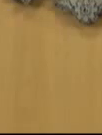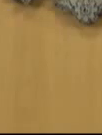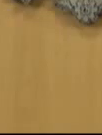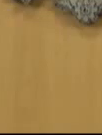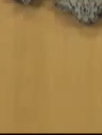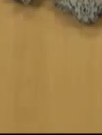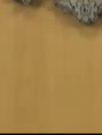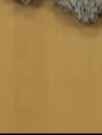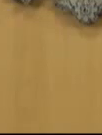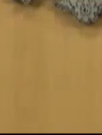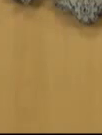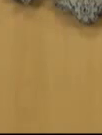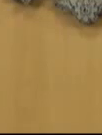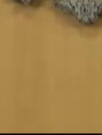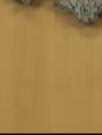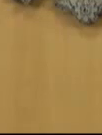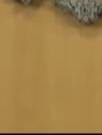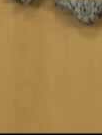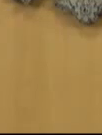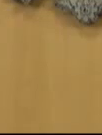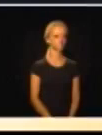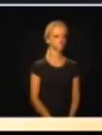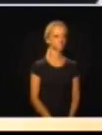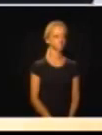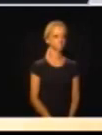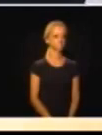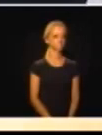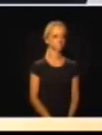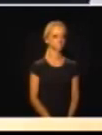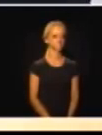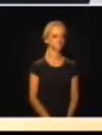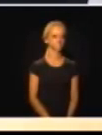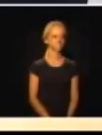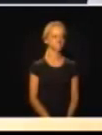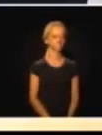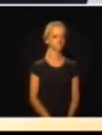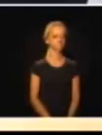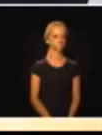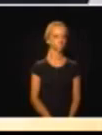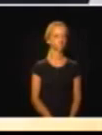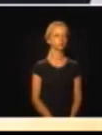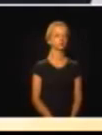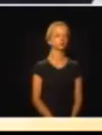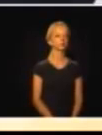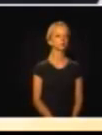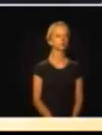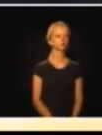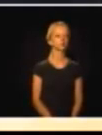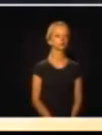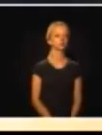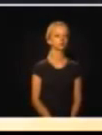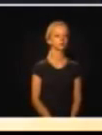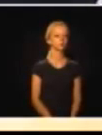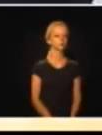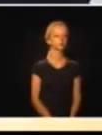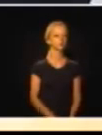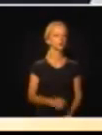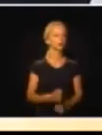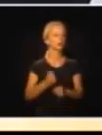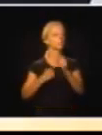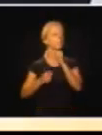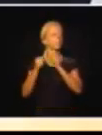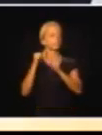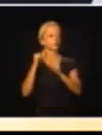que exerce a mesma função aprovamos uma lei do ano passado de minha autoria ou comporto vereadores a